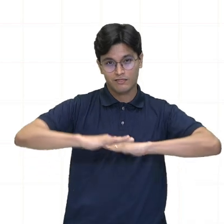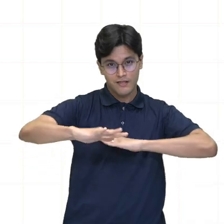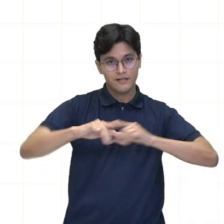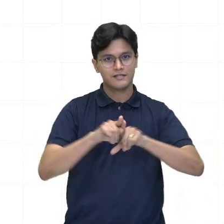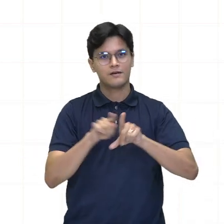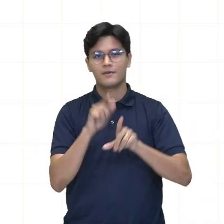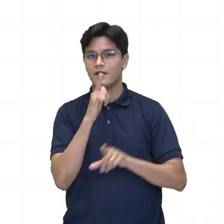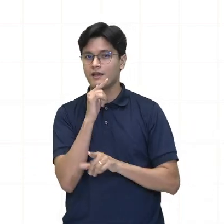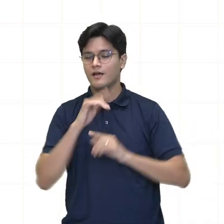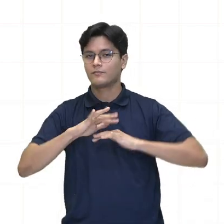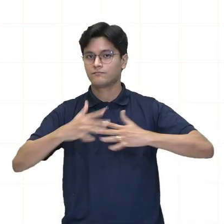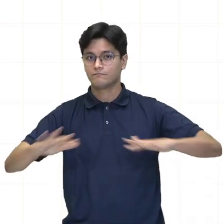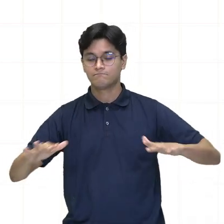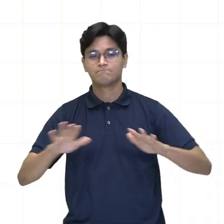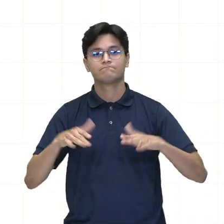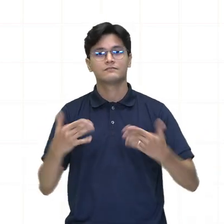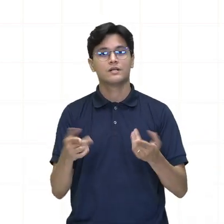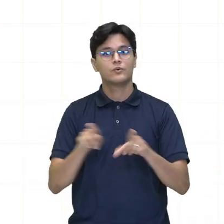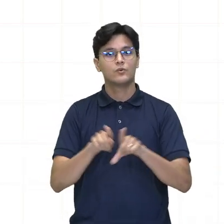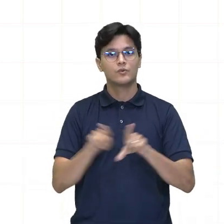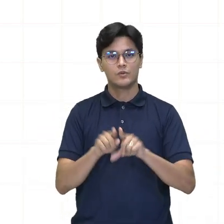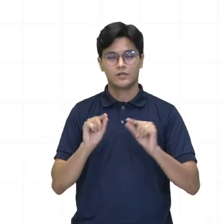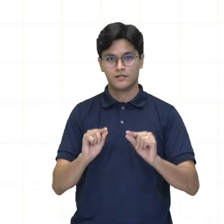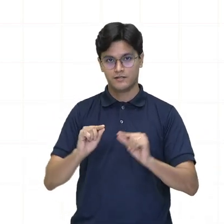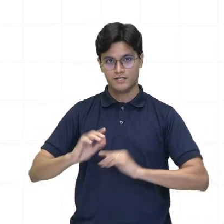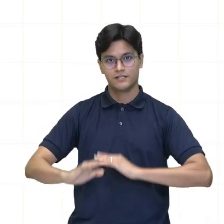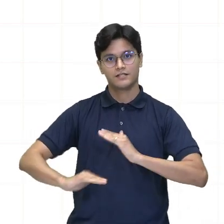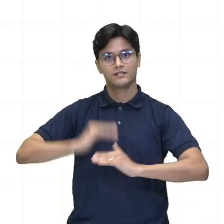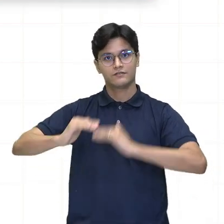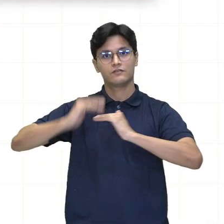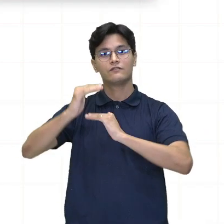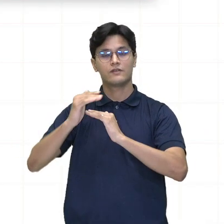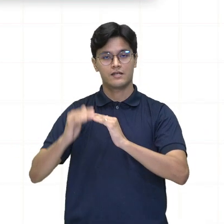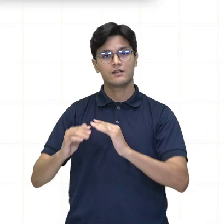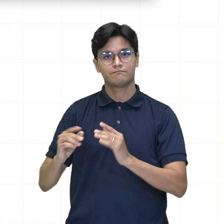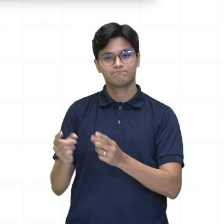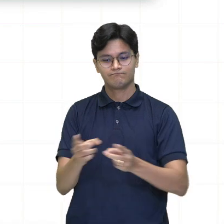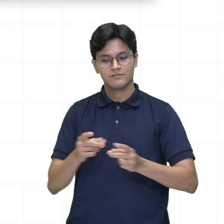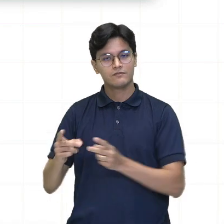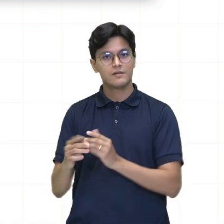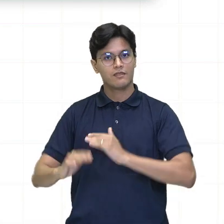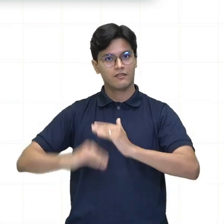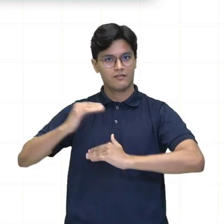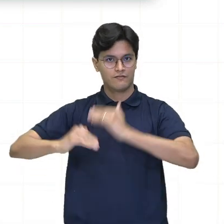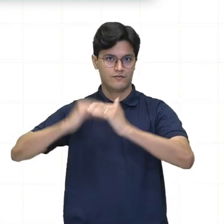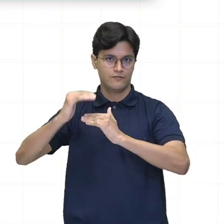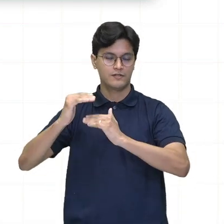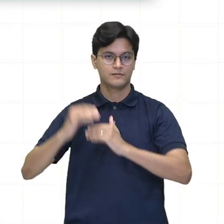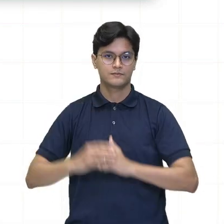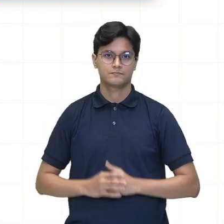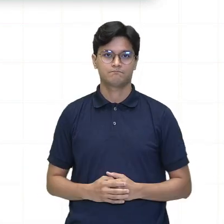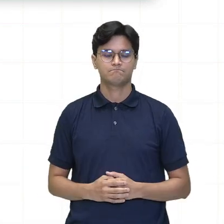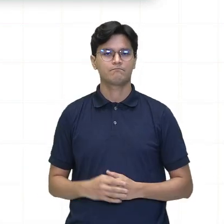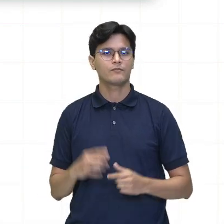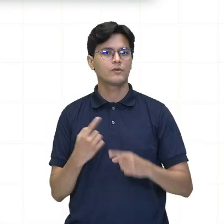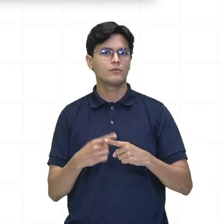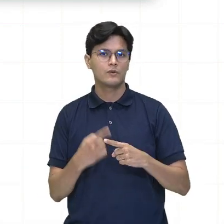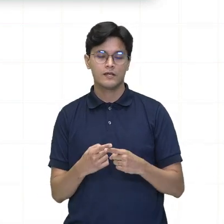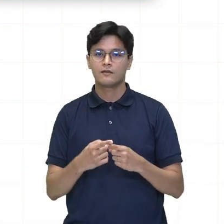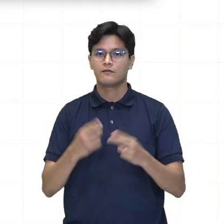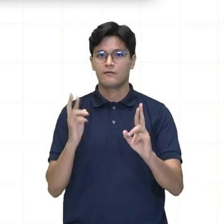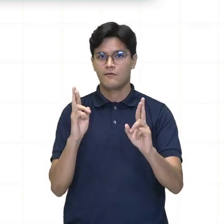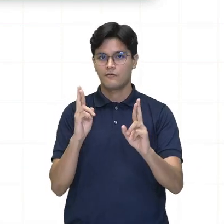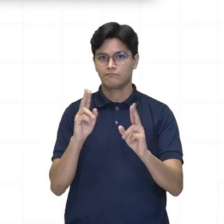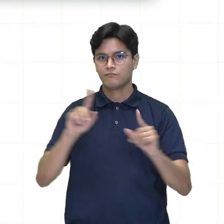vai ajudar ao crescimento da atividade comercial. Com o quê? Em relação às